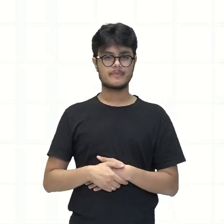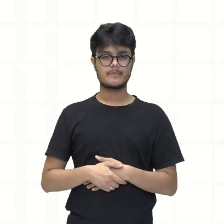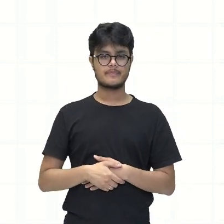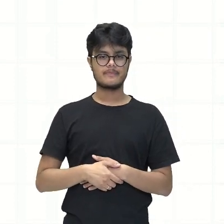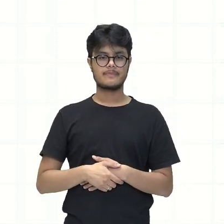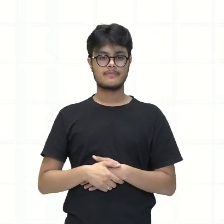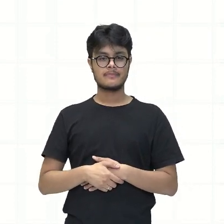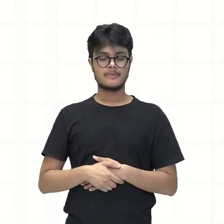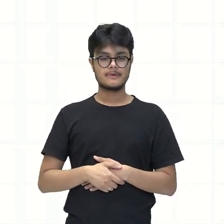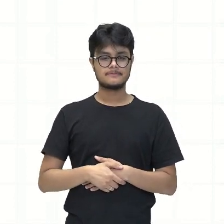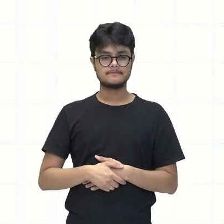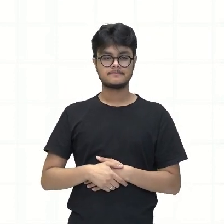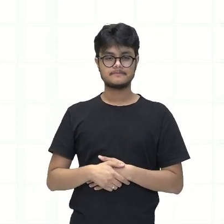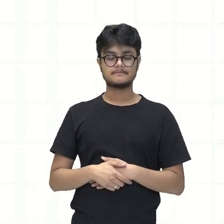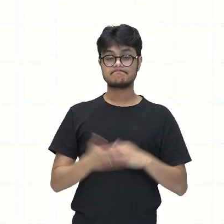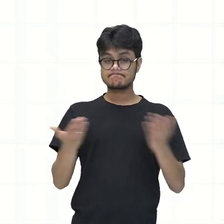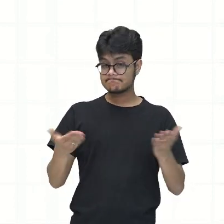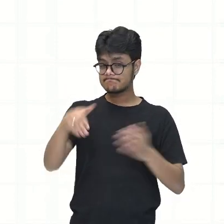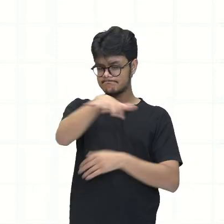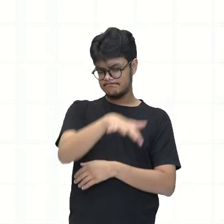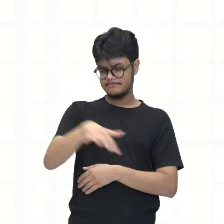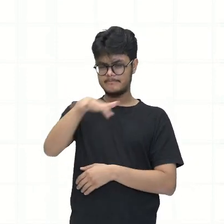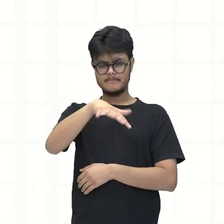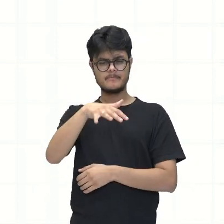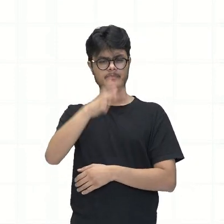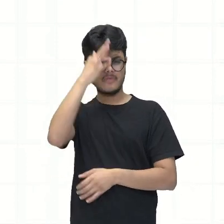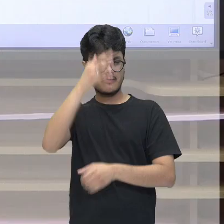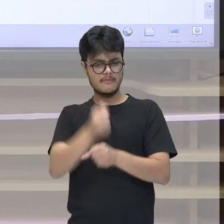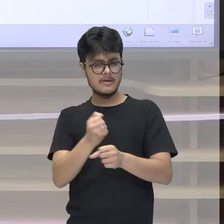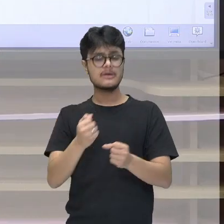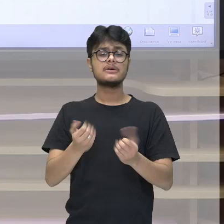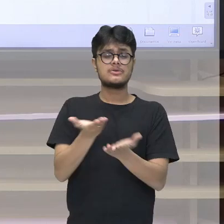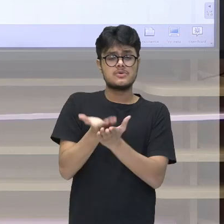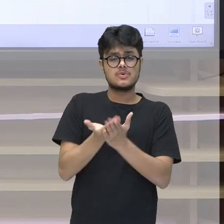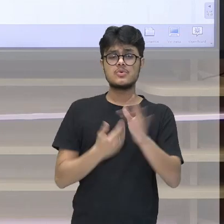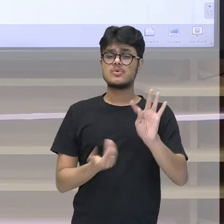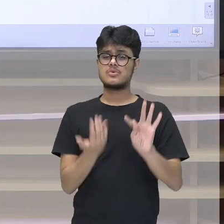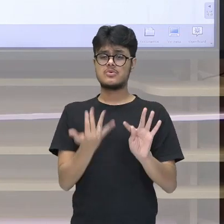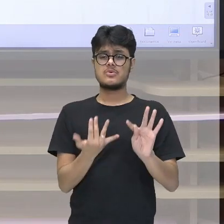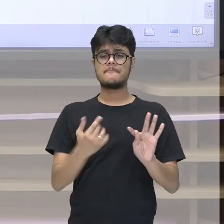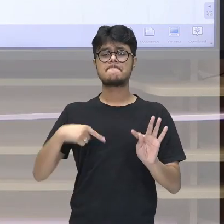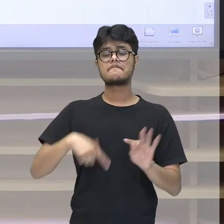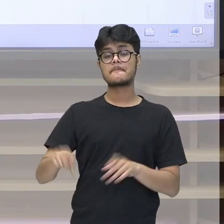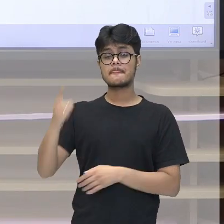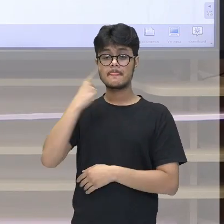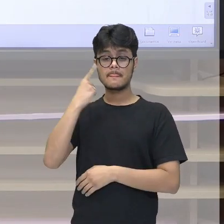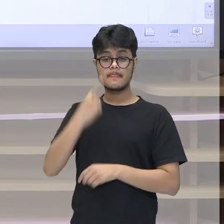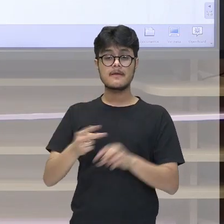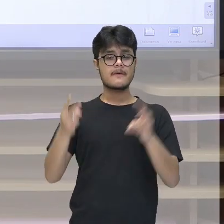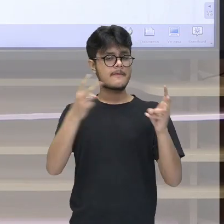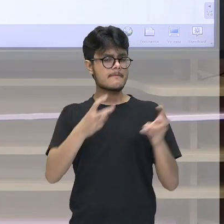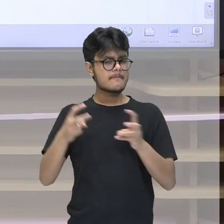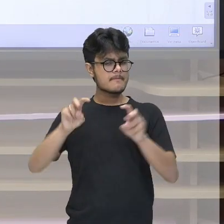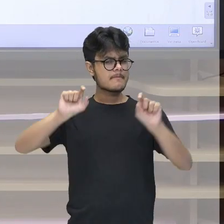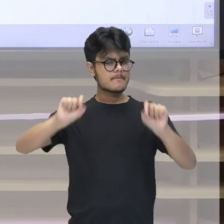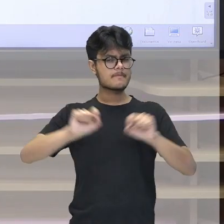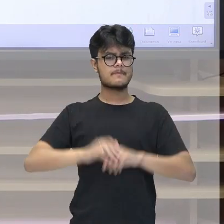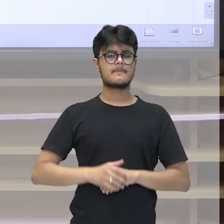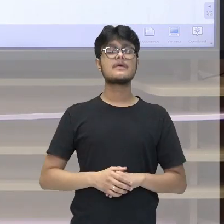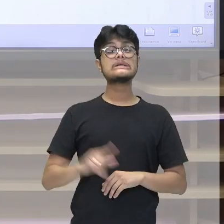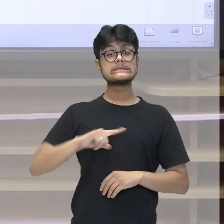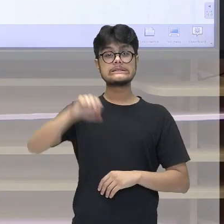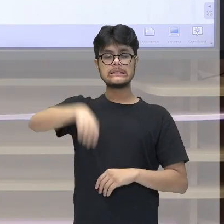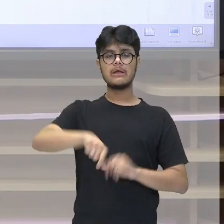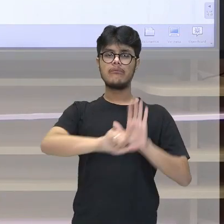termodinâmica. Nessa área da termodinâmica, vocês puderam observar que, diante dessas leis, né,